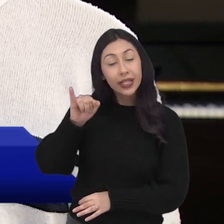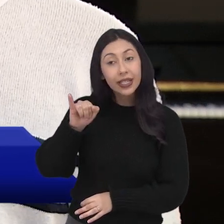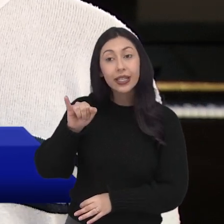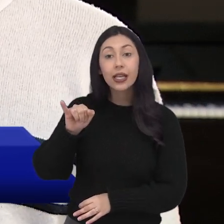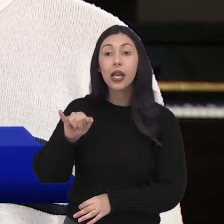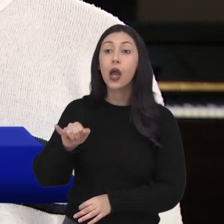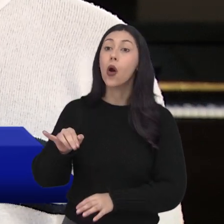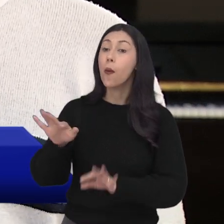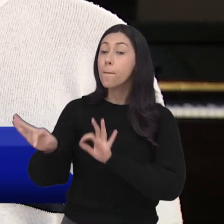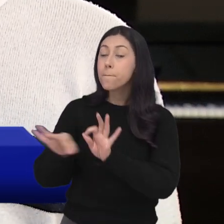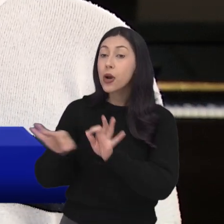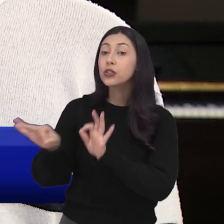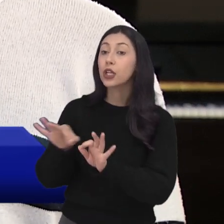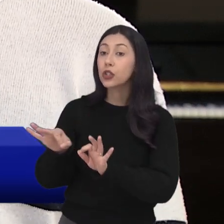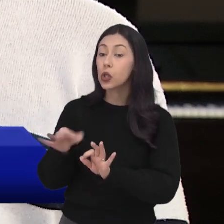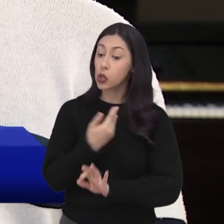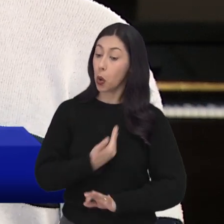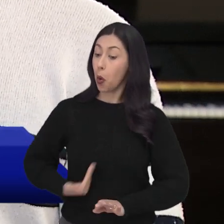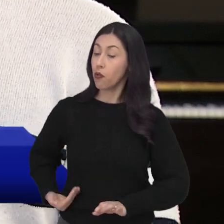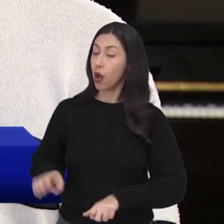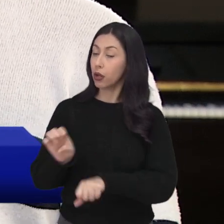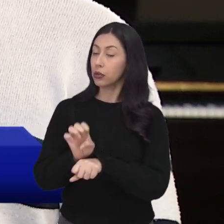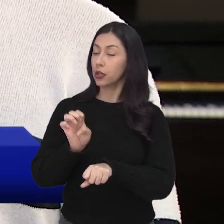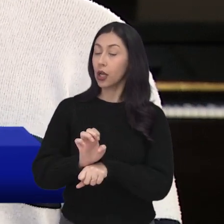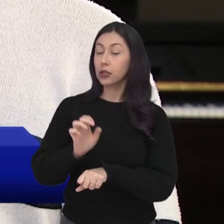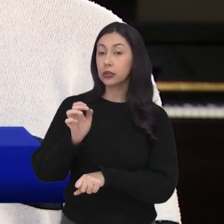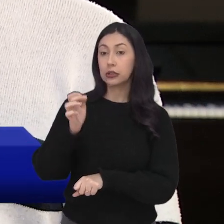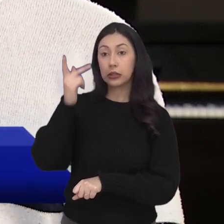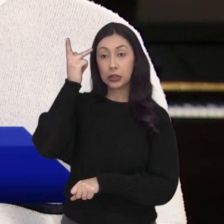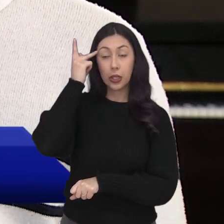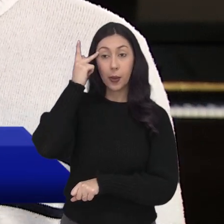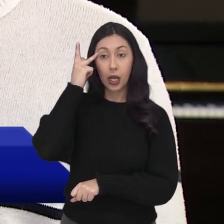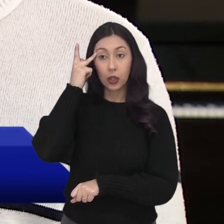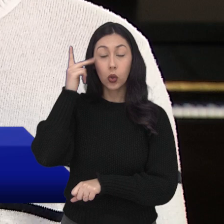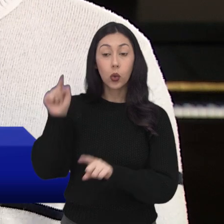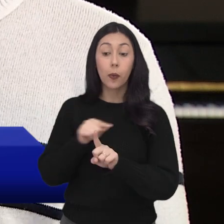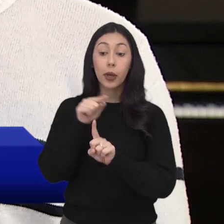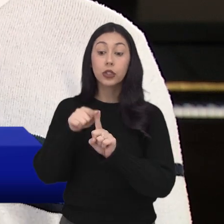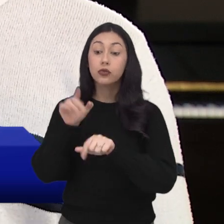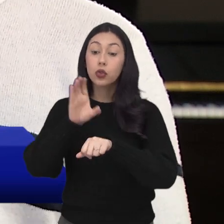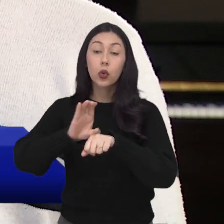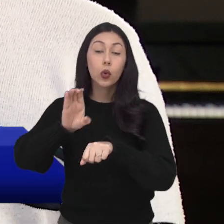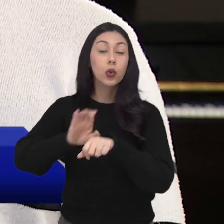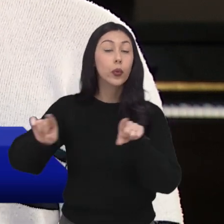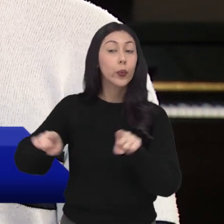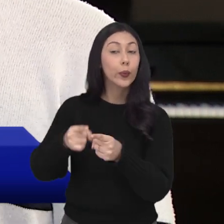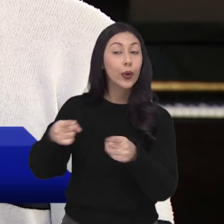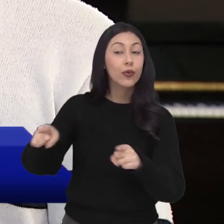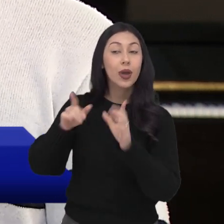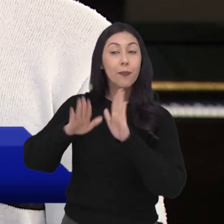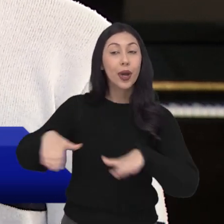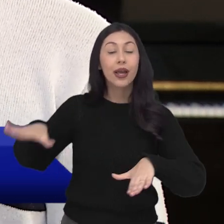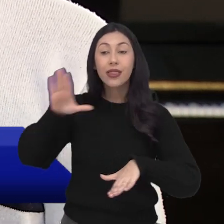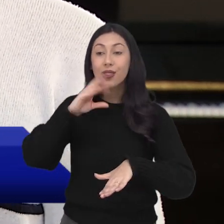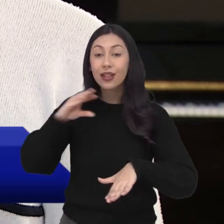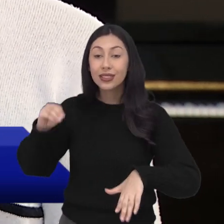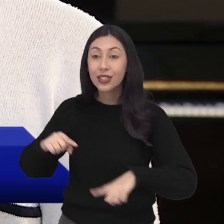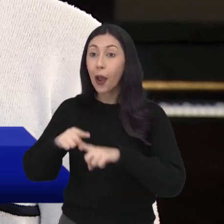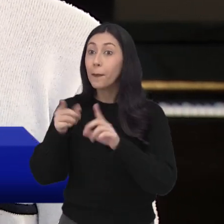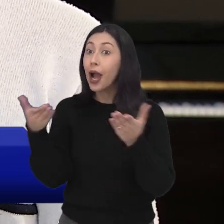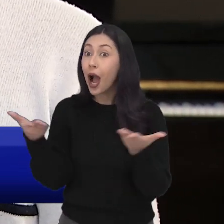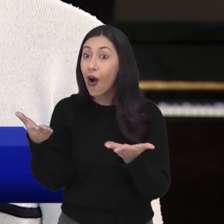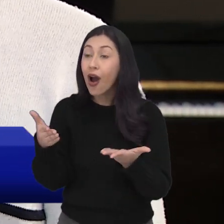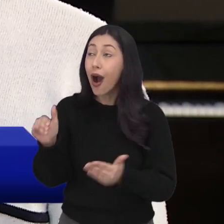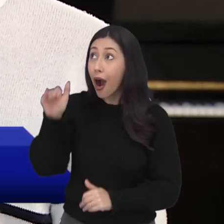do governo do estado de São Paulo que consiste da aula de música para crianças e adolescentes, né? Uma novidade é que agora nós também damos aulas de